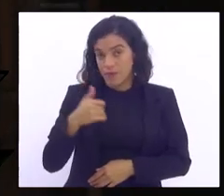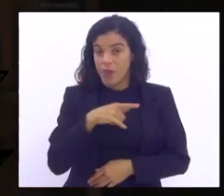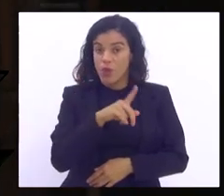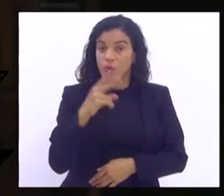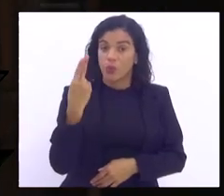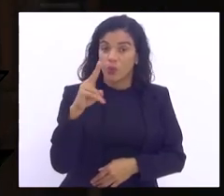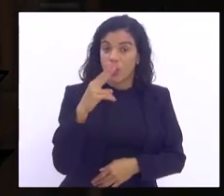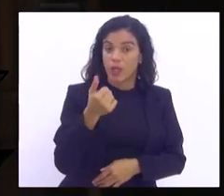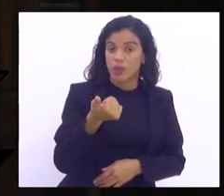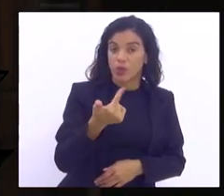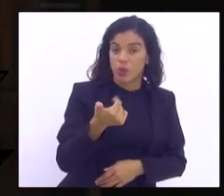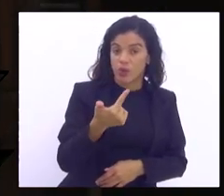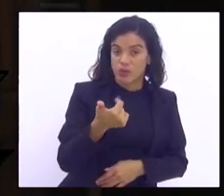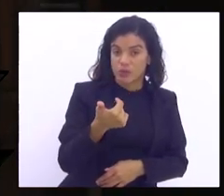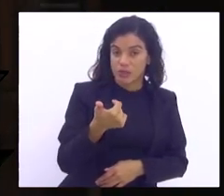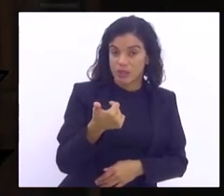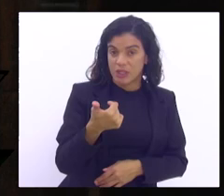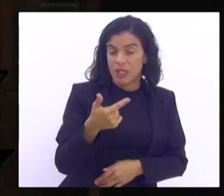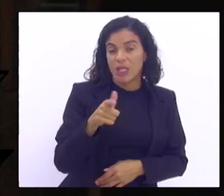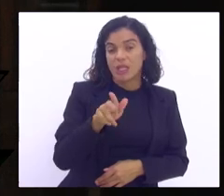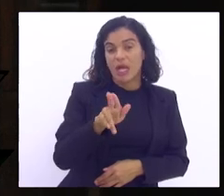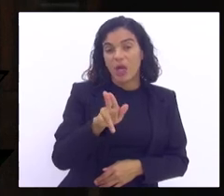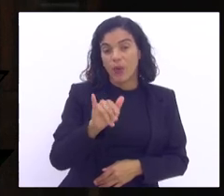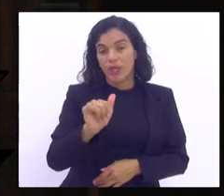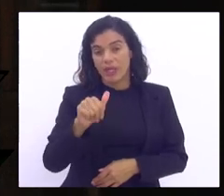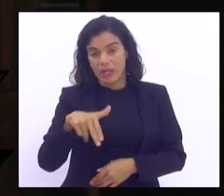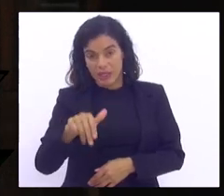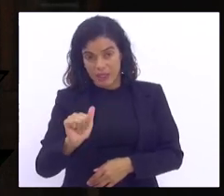semanas. Na Guiana são 8 semanas.